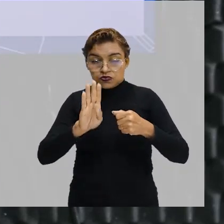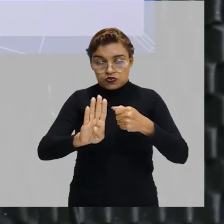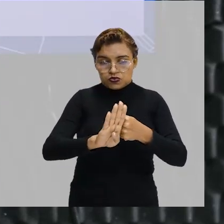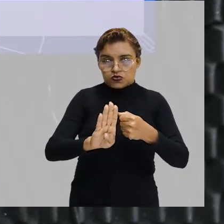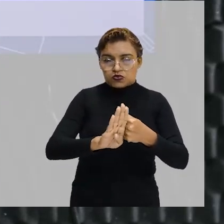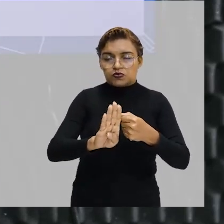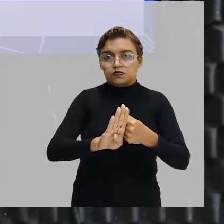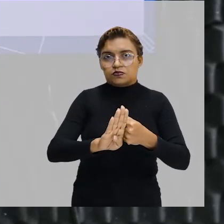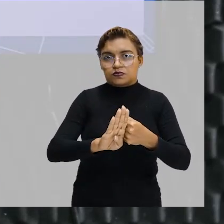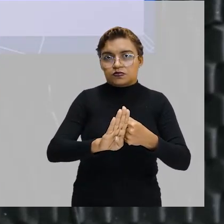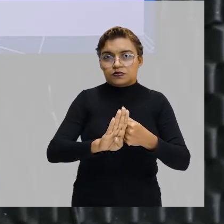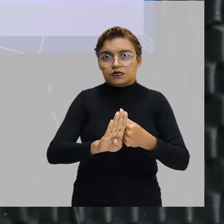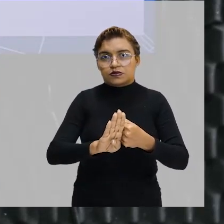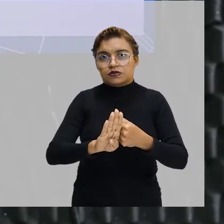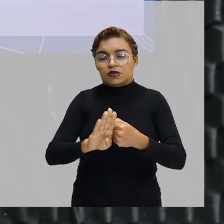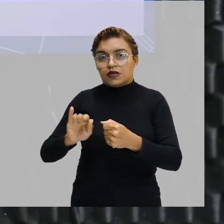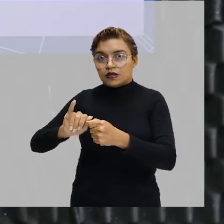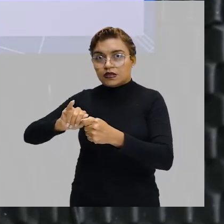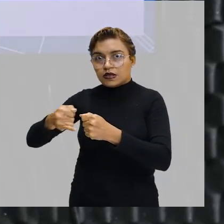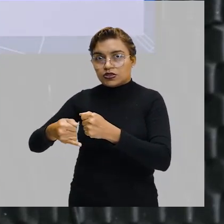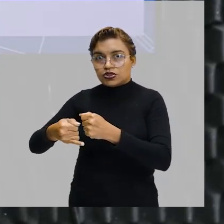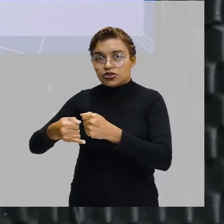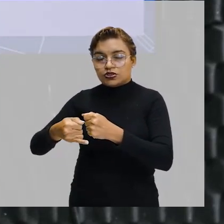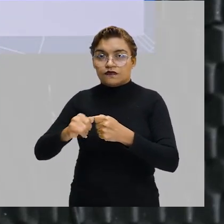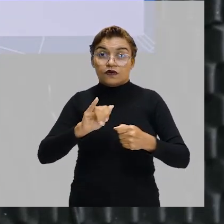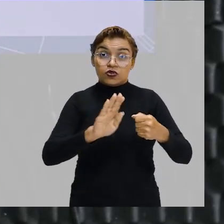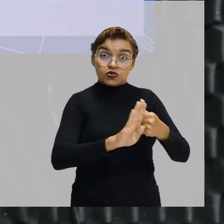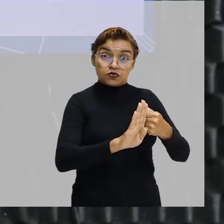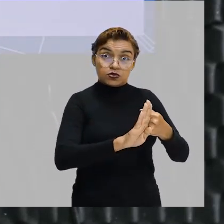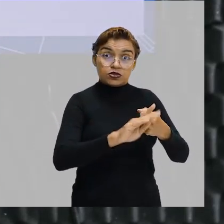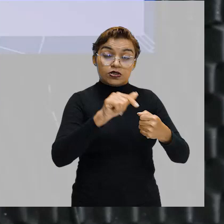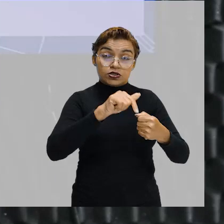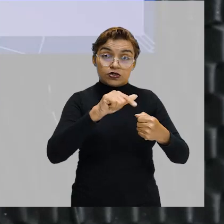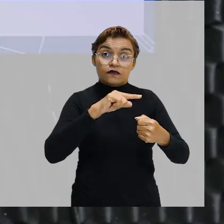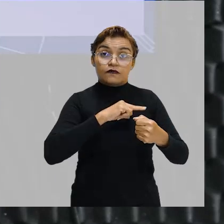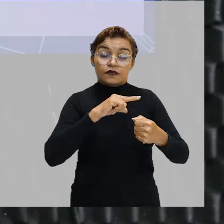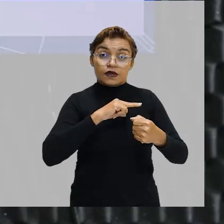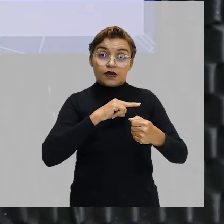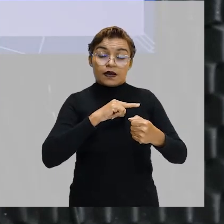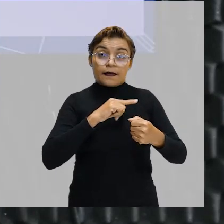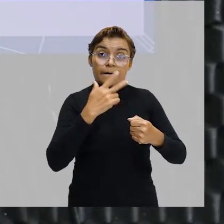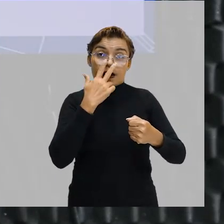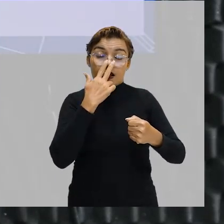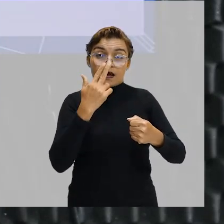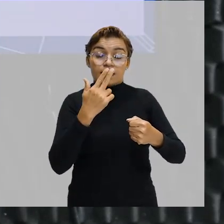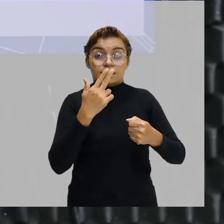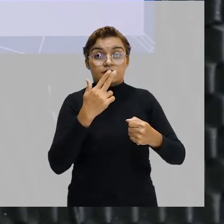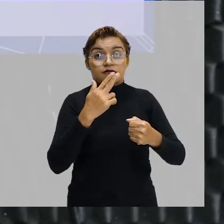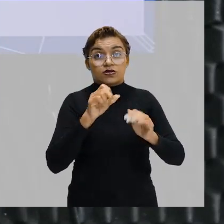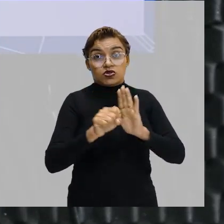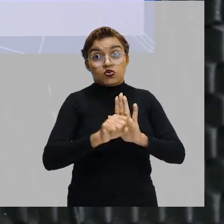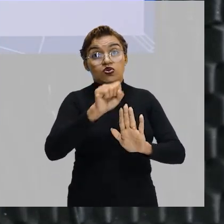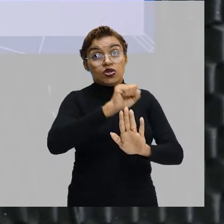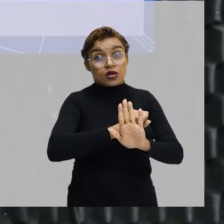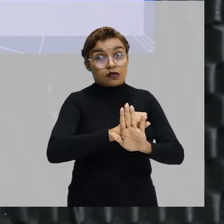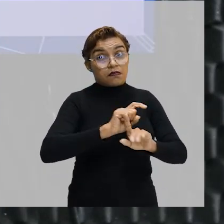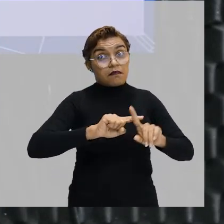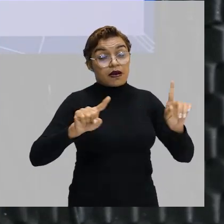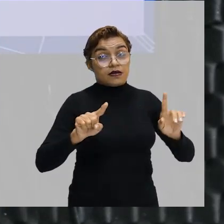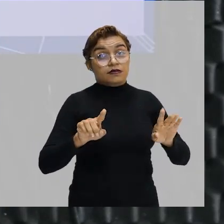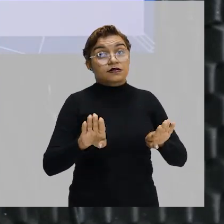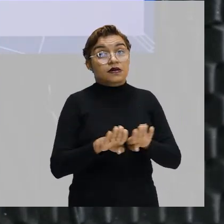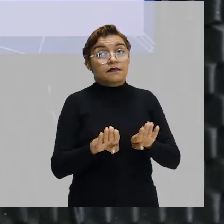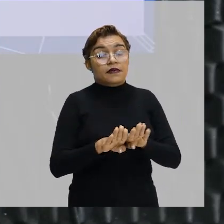Substantivo e adjetivo. Ó, substantivo vem sempre, normalmente, como sujeito, mas ele pode também